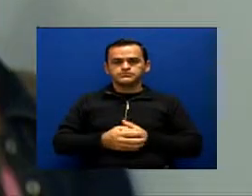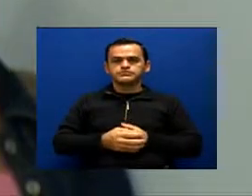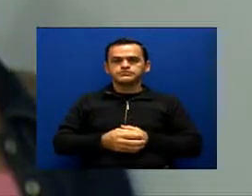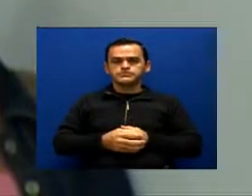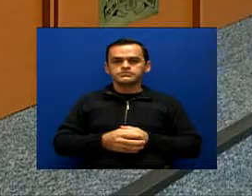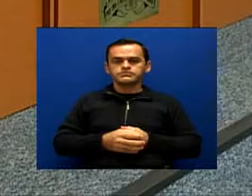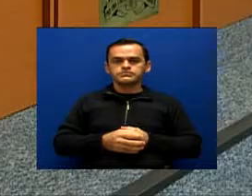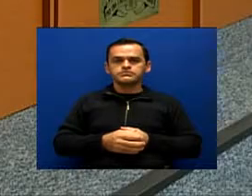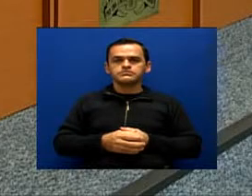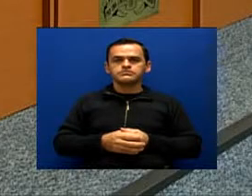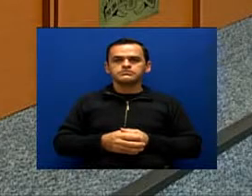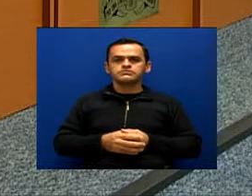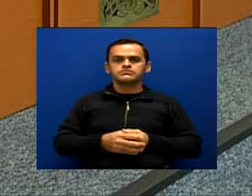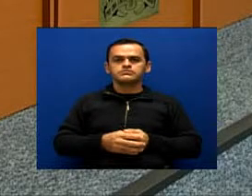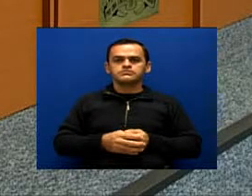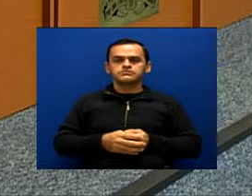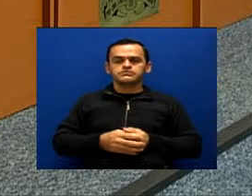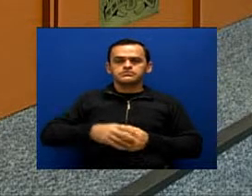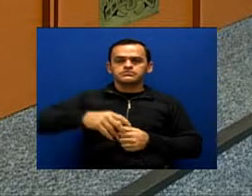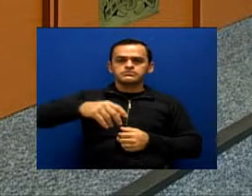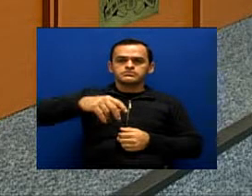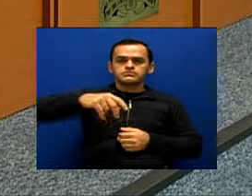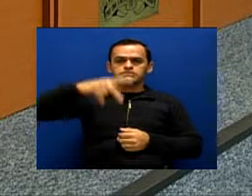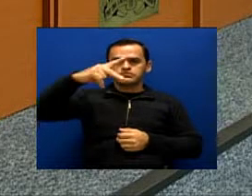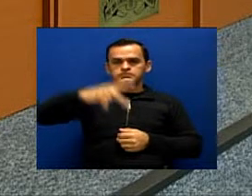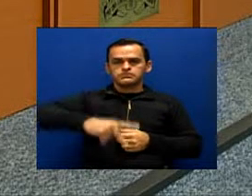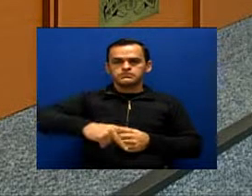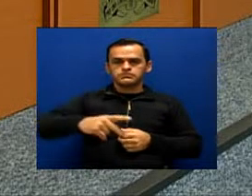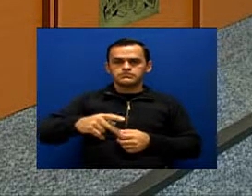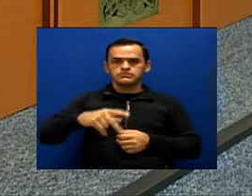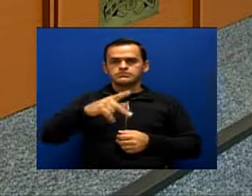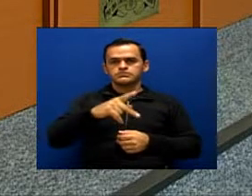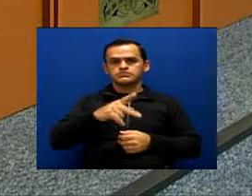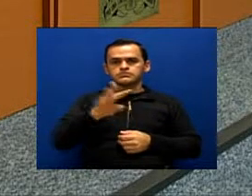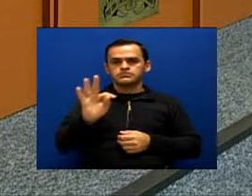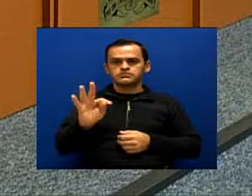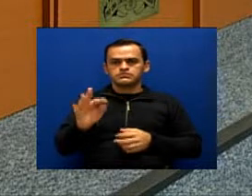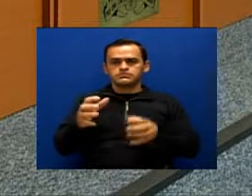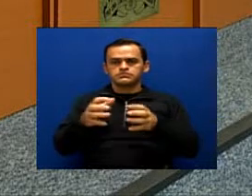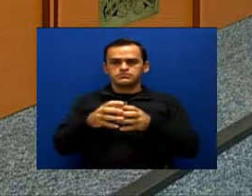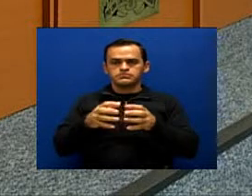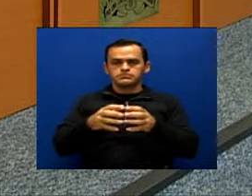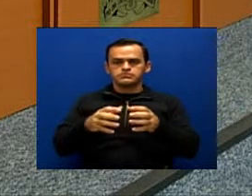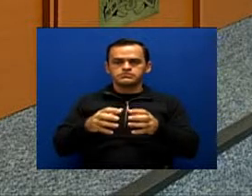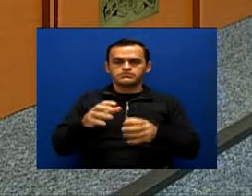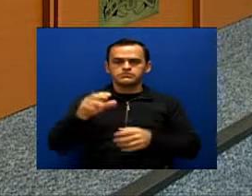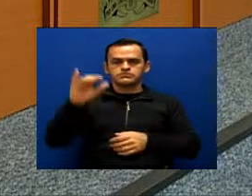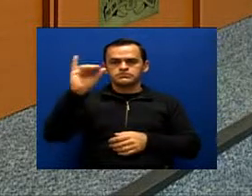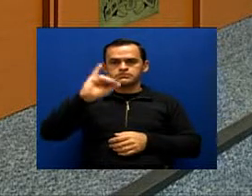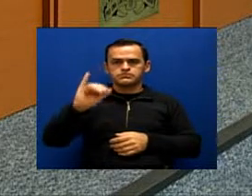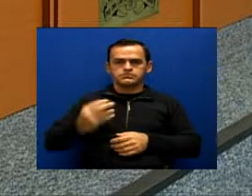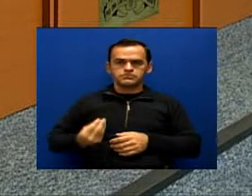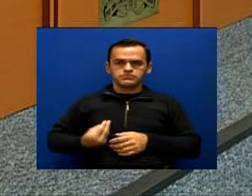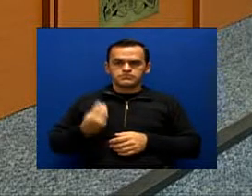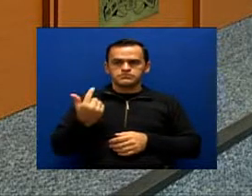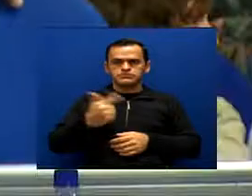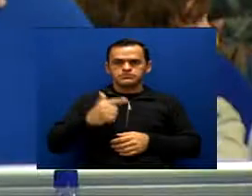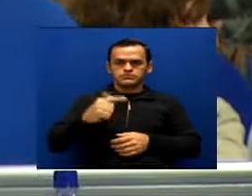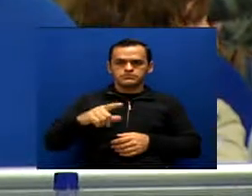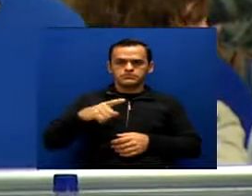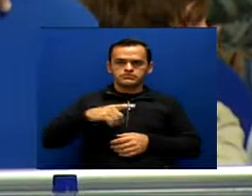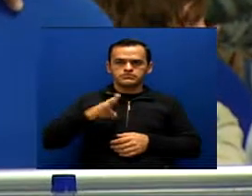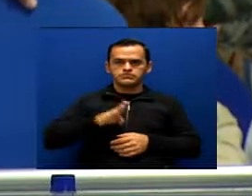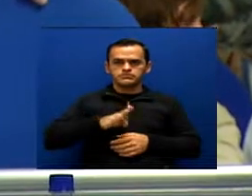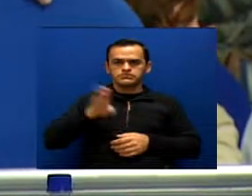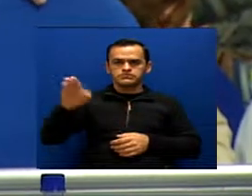É o senhor presidente. Presidente, a bancada do PT também, apesar da ausência da vereadora Yara, que está uma missão em